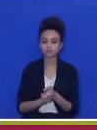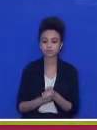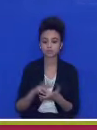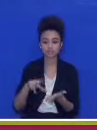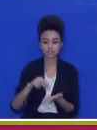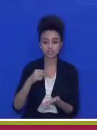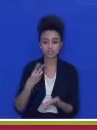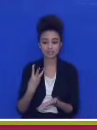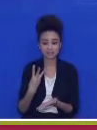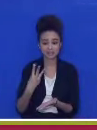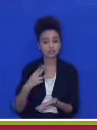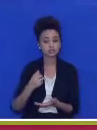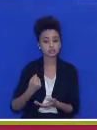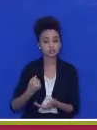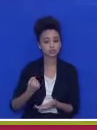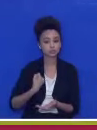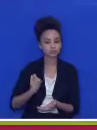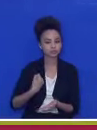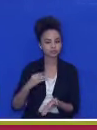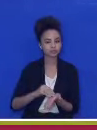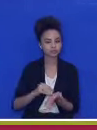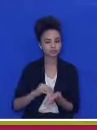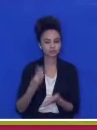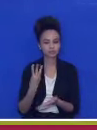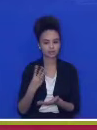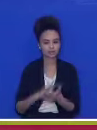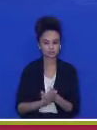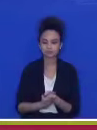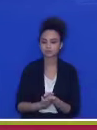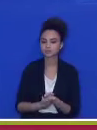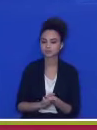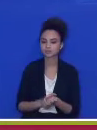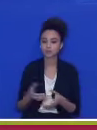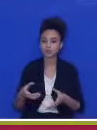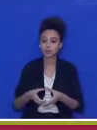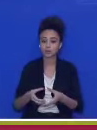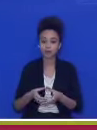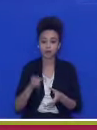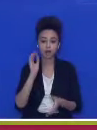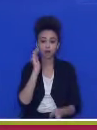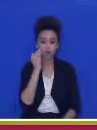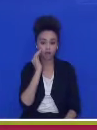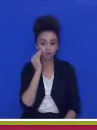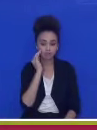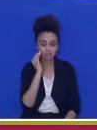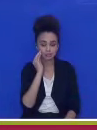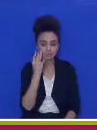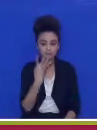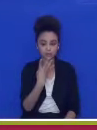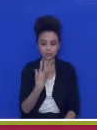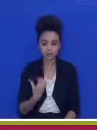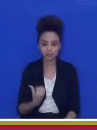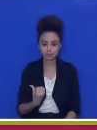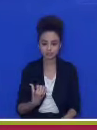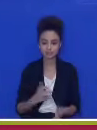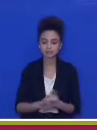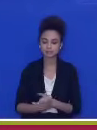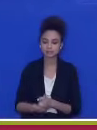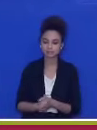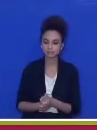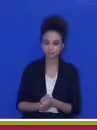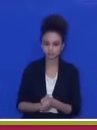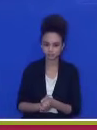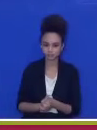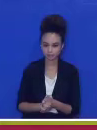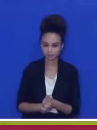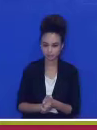Foram sorteados 3 números, faltam 3. Mais uma bola na tela. Rosa 46. Bola rosa número 46.